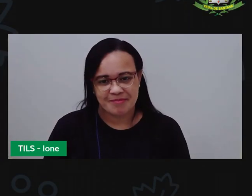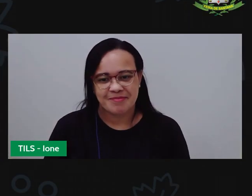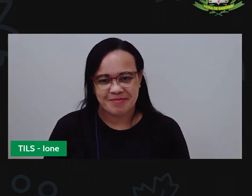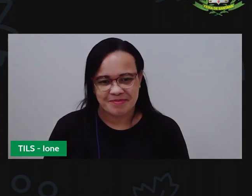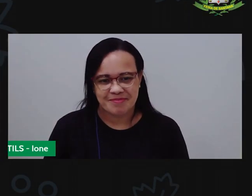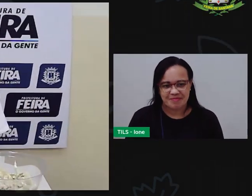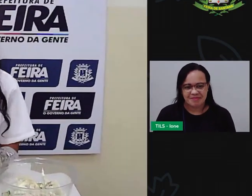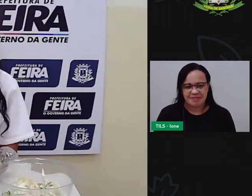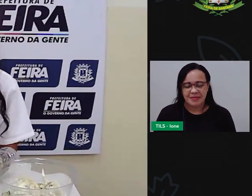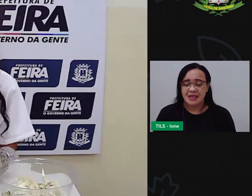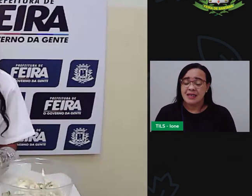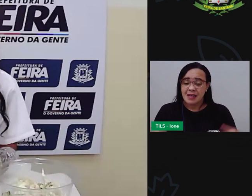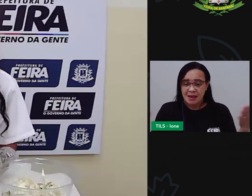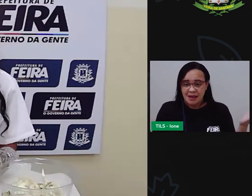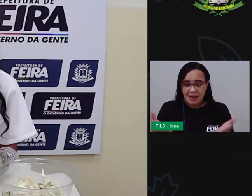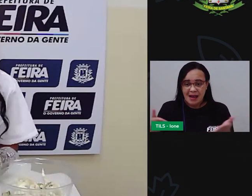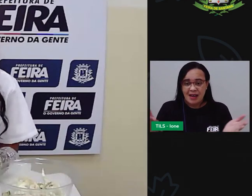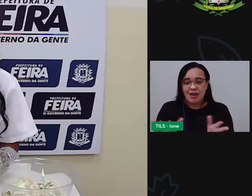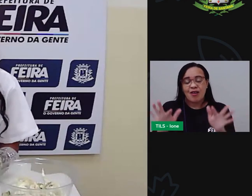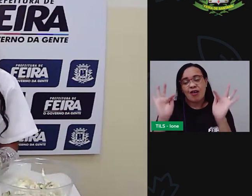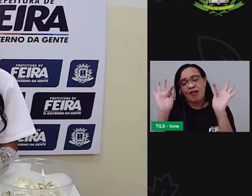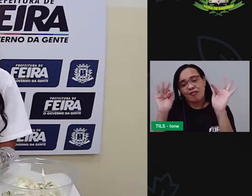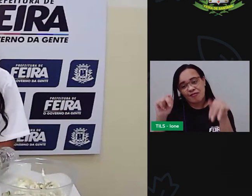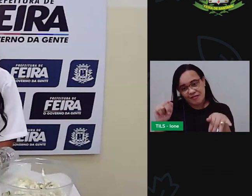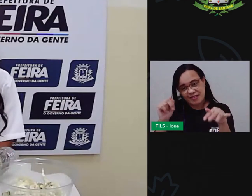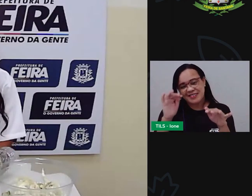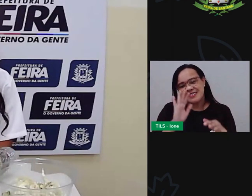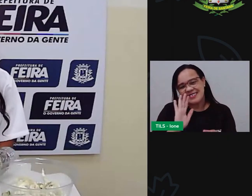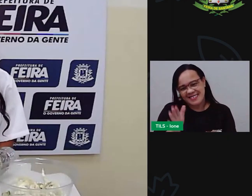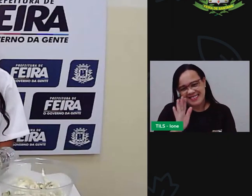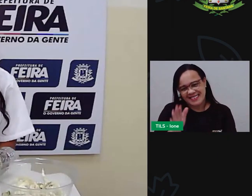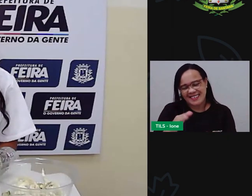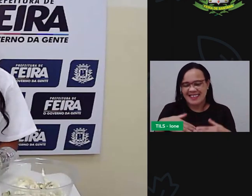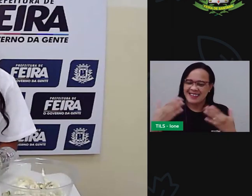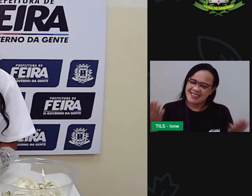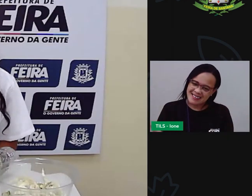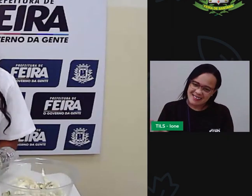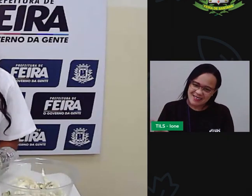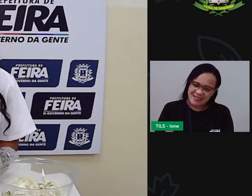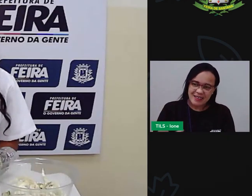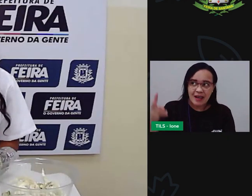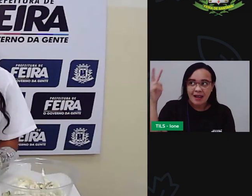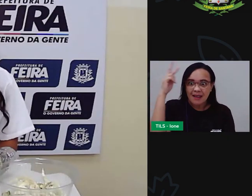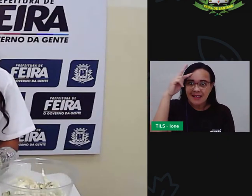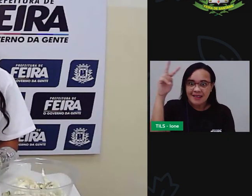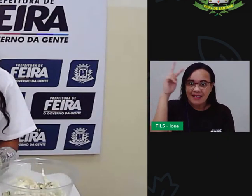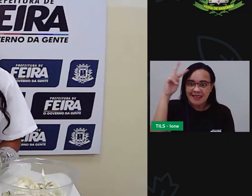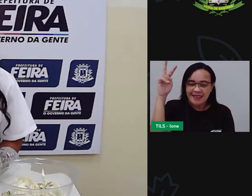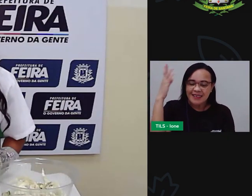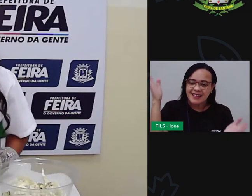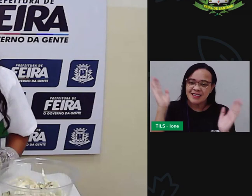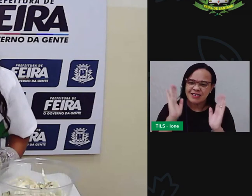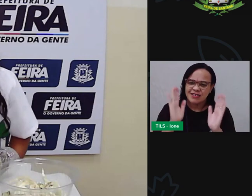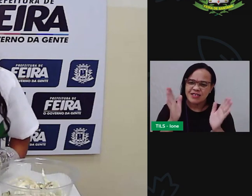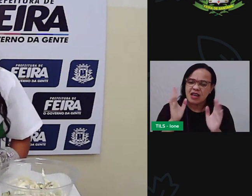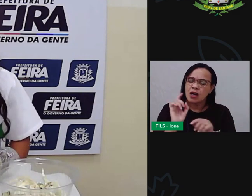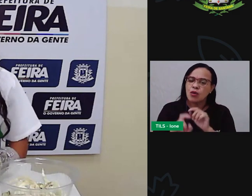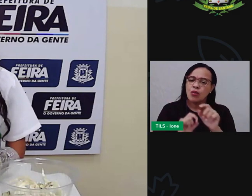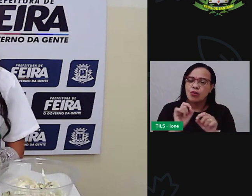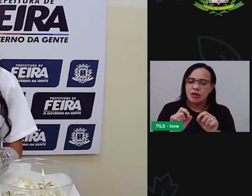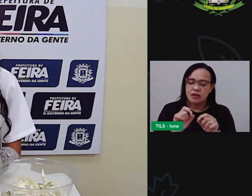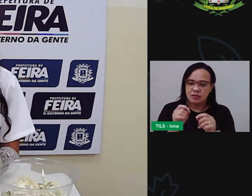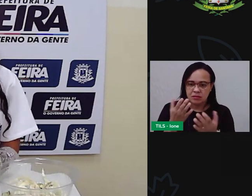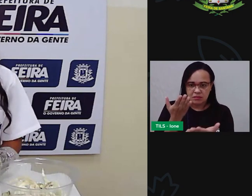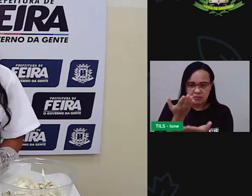chegando aqui ao final da aula e vamos relembrar o que foi que a gente viu hoje então na